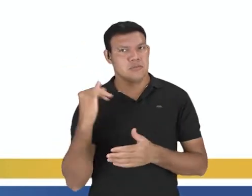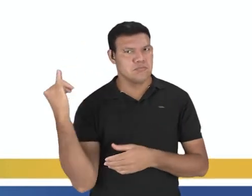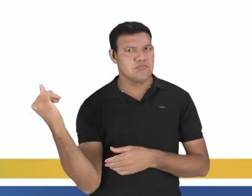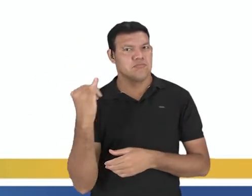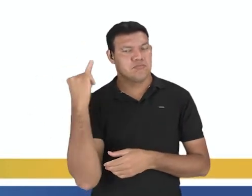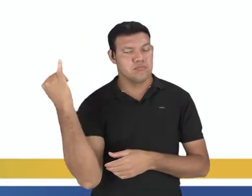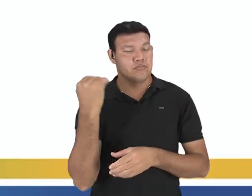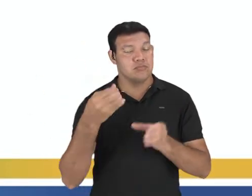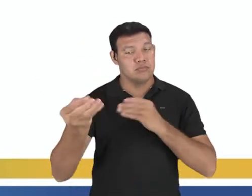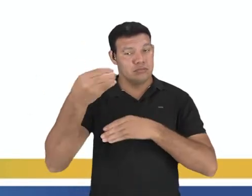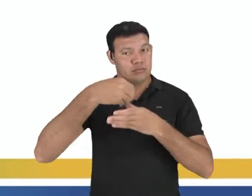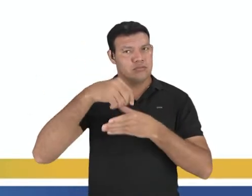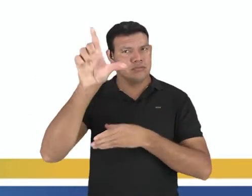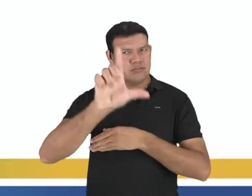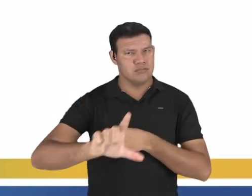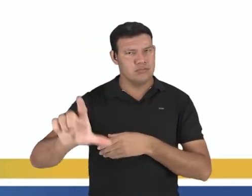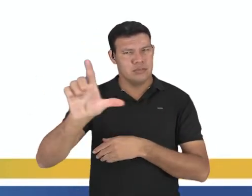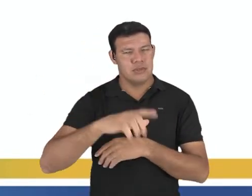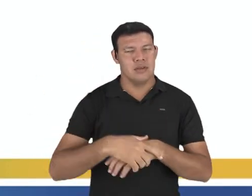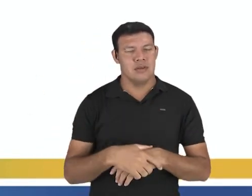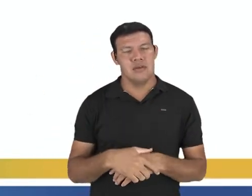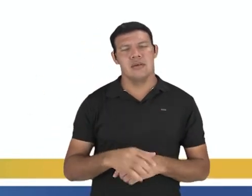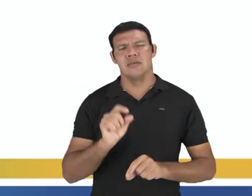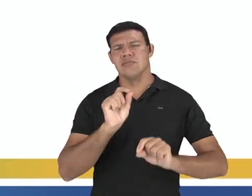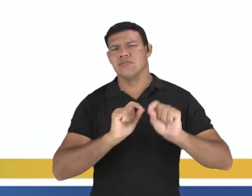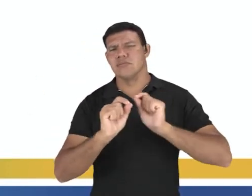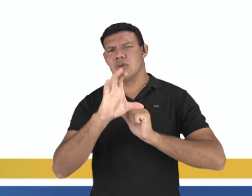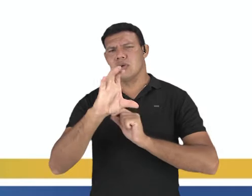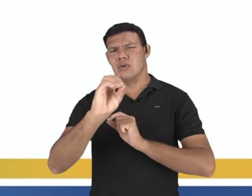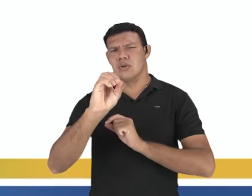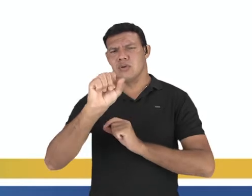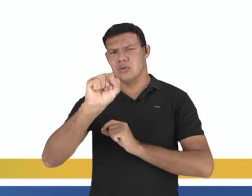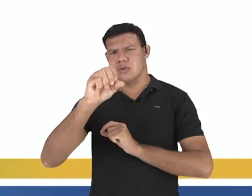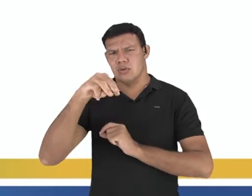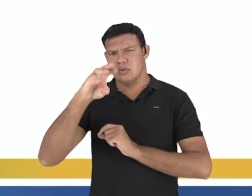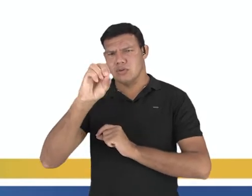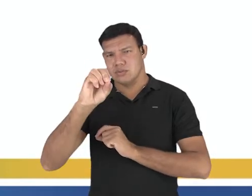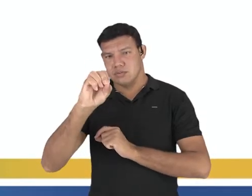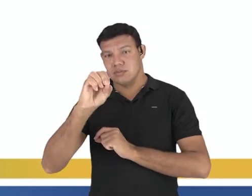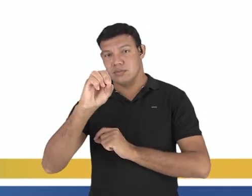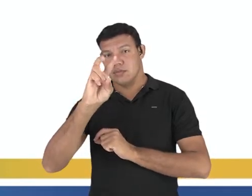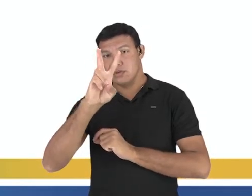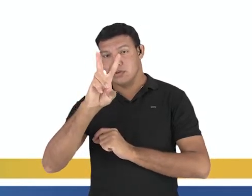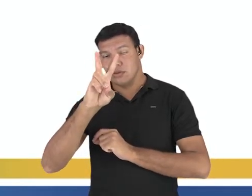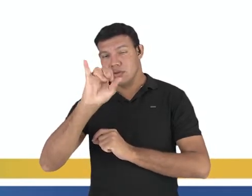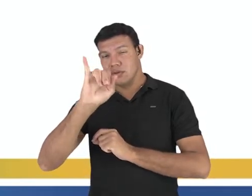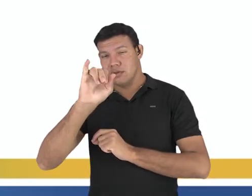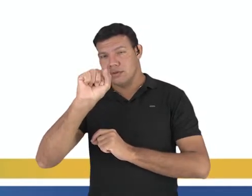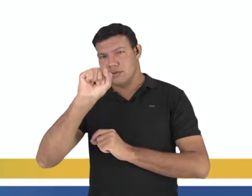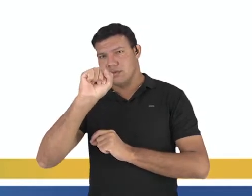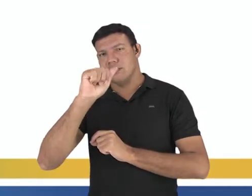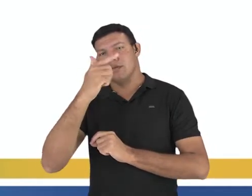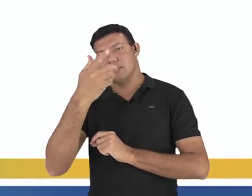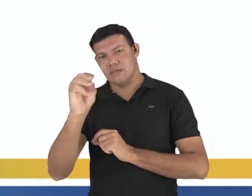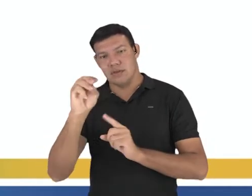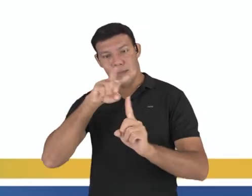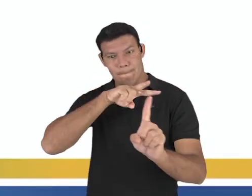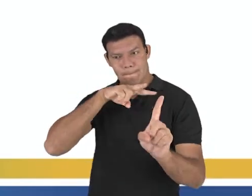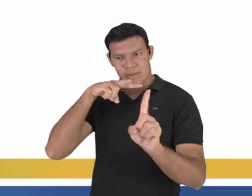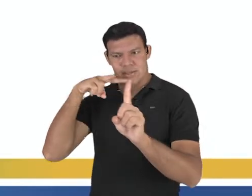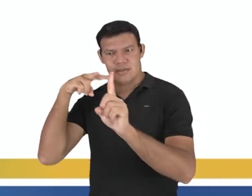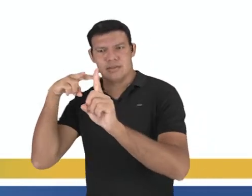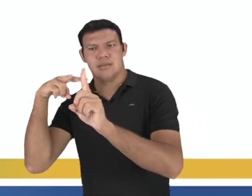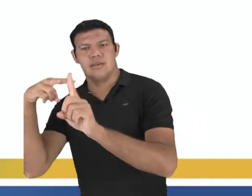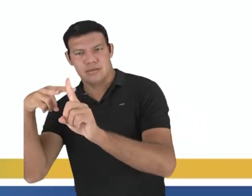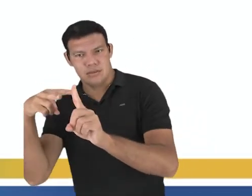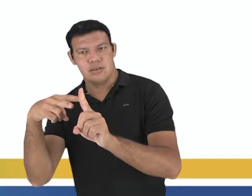porque ele tem a cosmovisão. O que é cosmovisão? É a visão dele a partir daquela sociedade. Quando